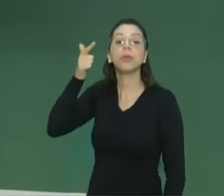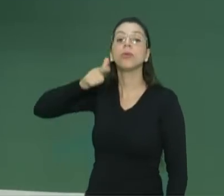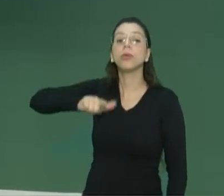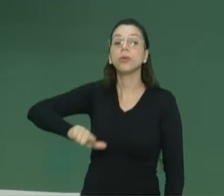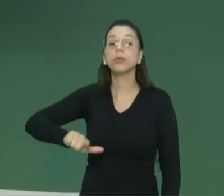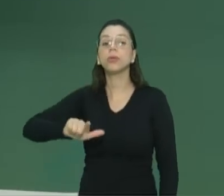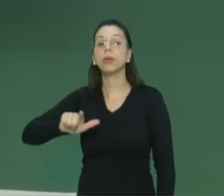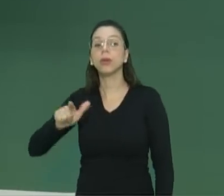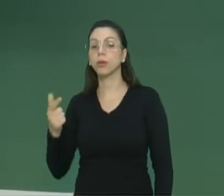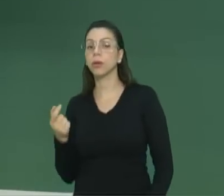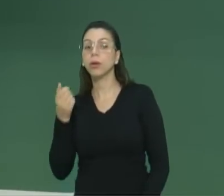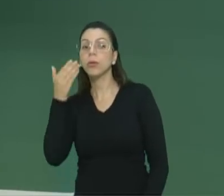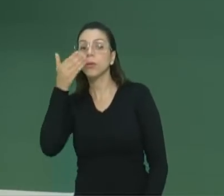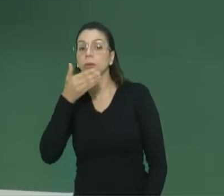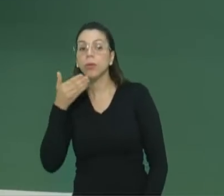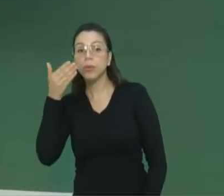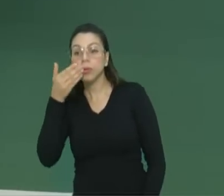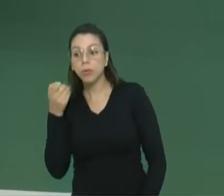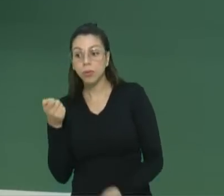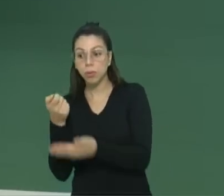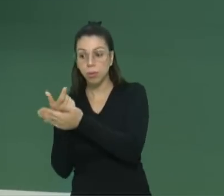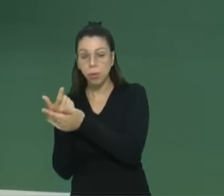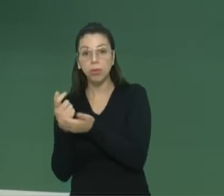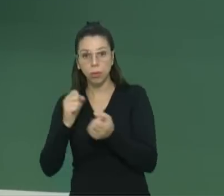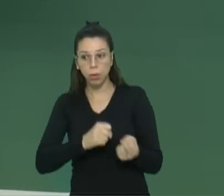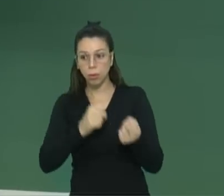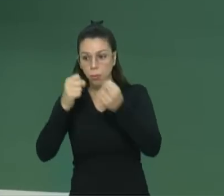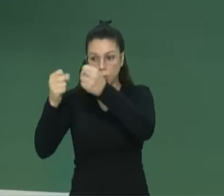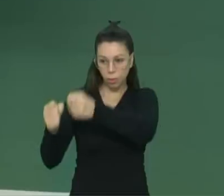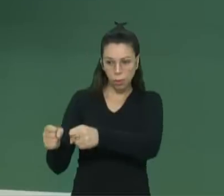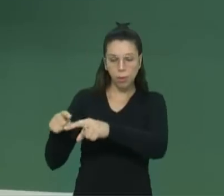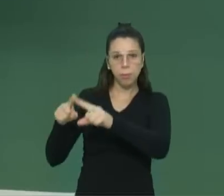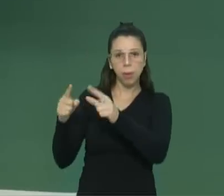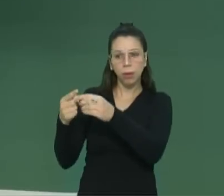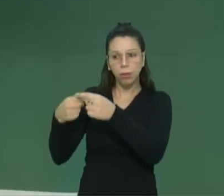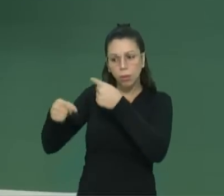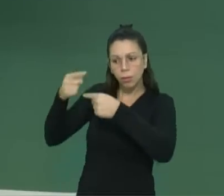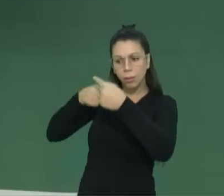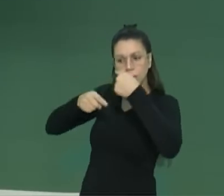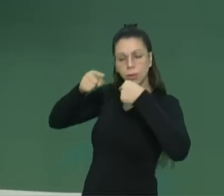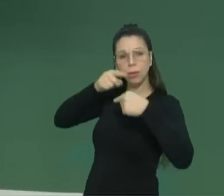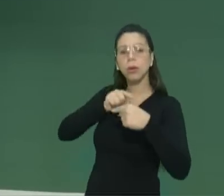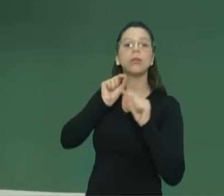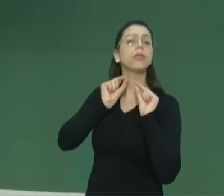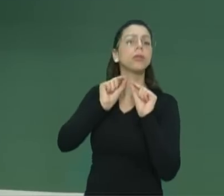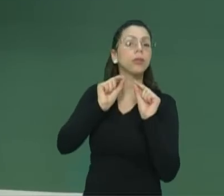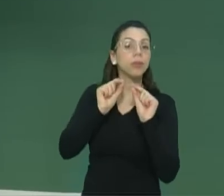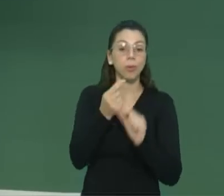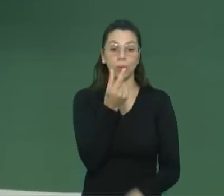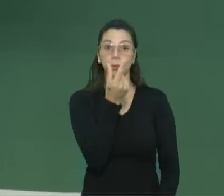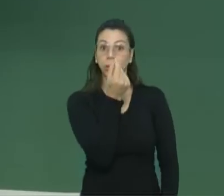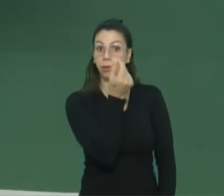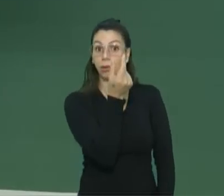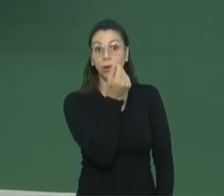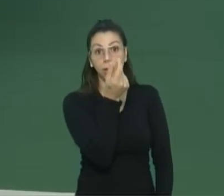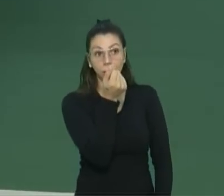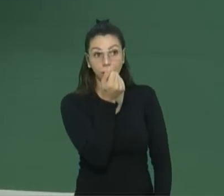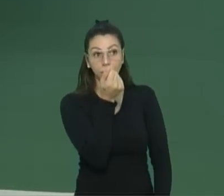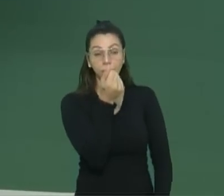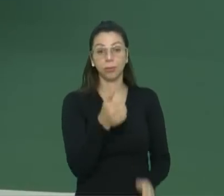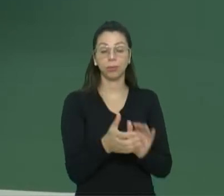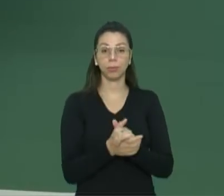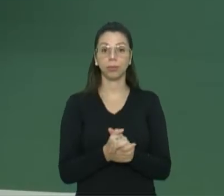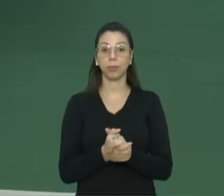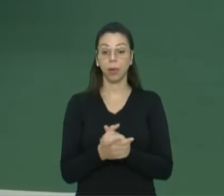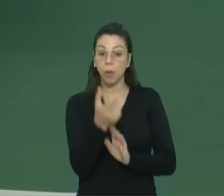tem poder para conseguir esse doce. Mas algo te permitiu que isso acontecesse. O que foi que eu falei? O dinheiro. Então, o dinheiro é